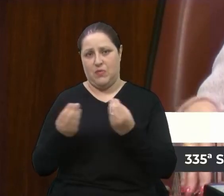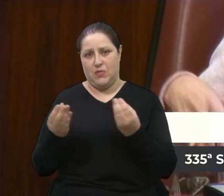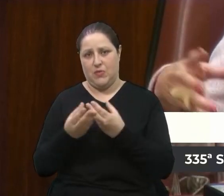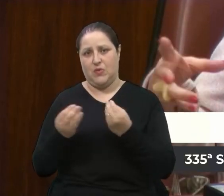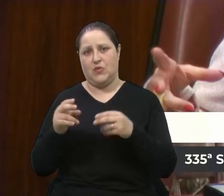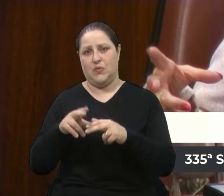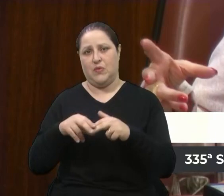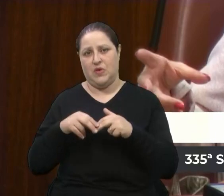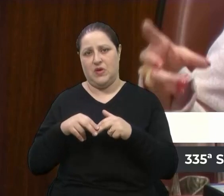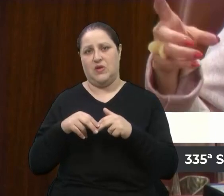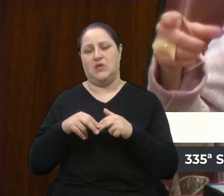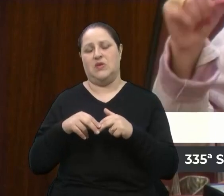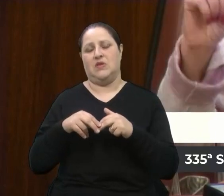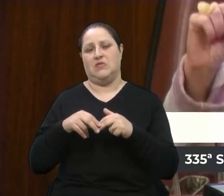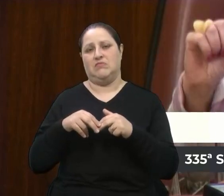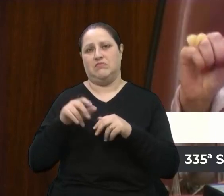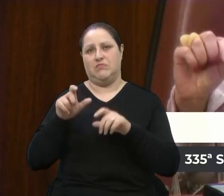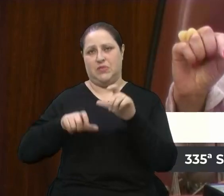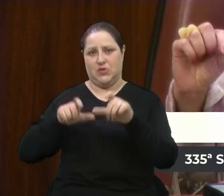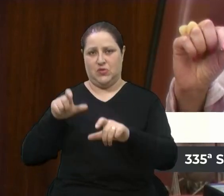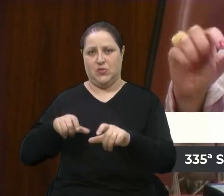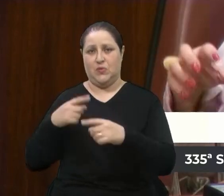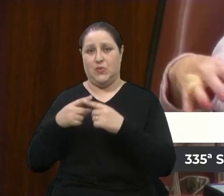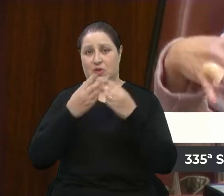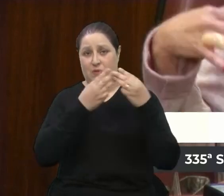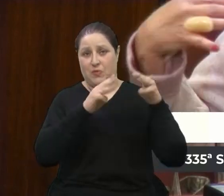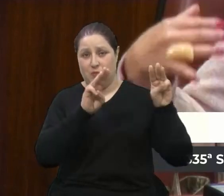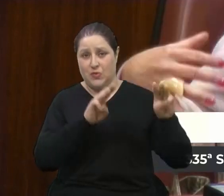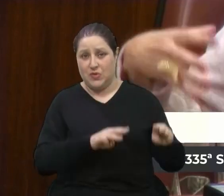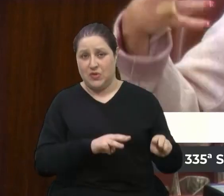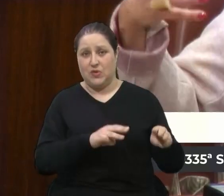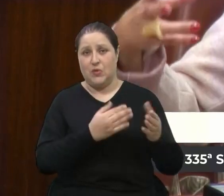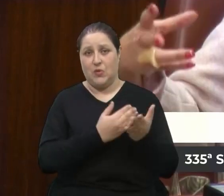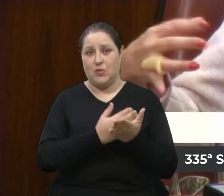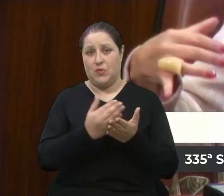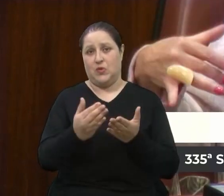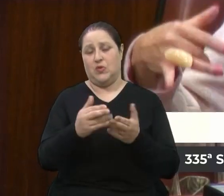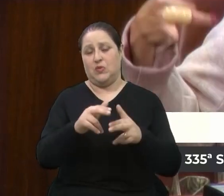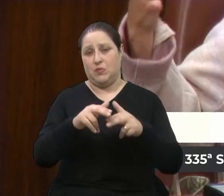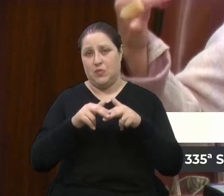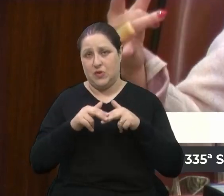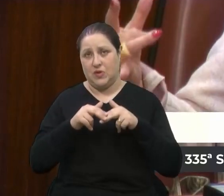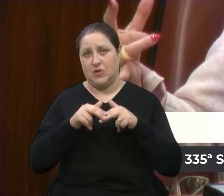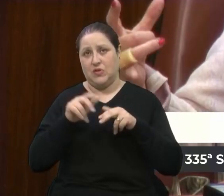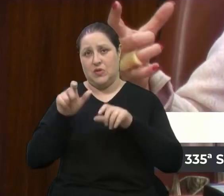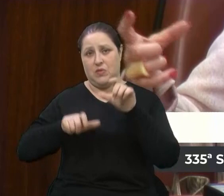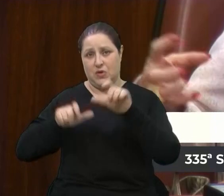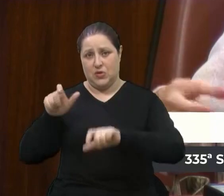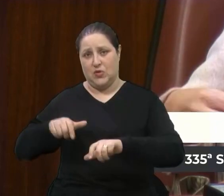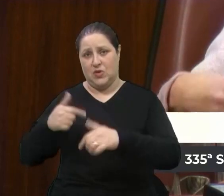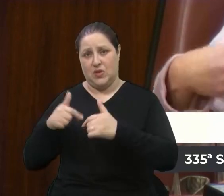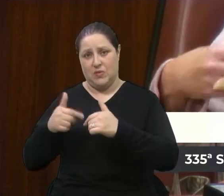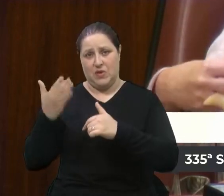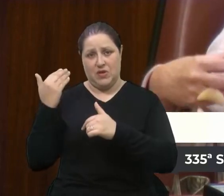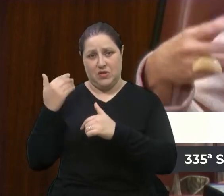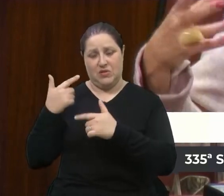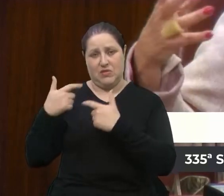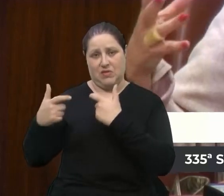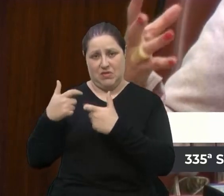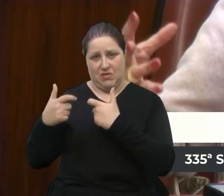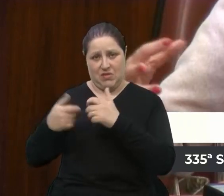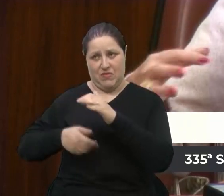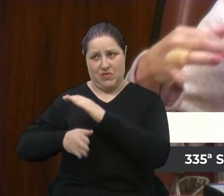devido a elas, porque o museu começou pelos pracinhas. Exatamente. Depois,